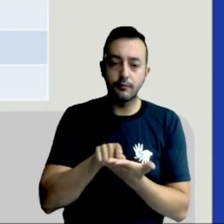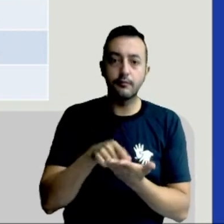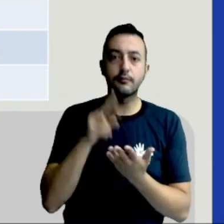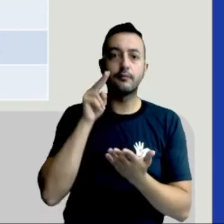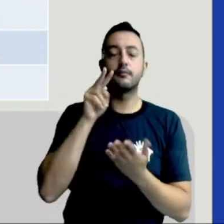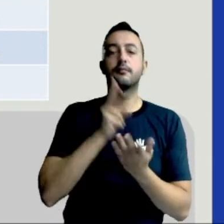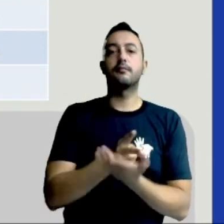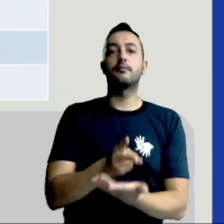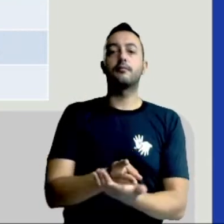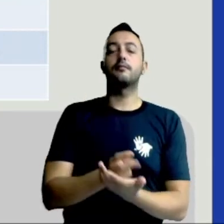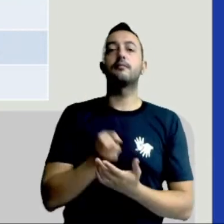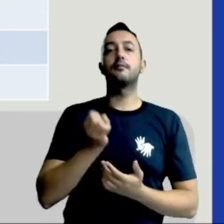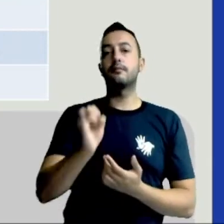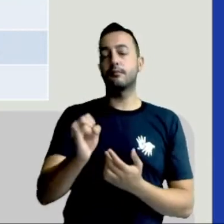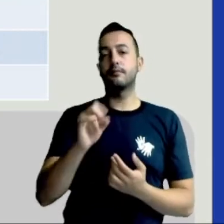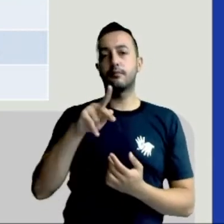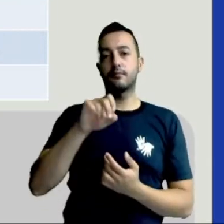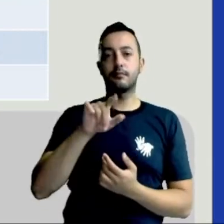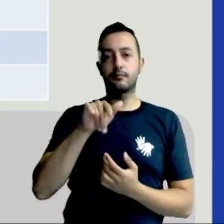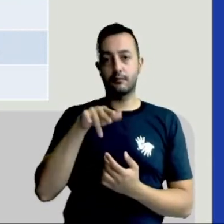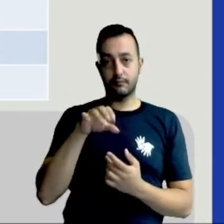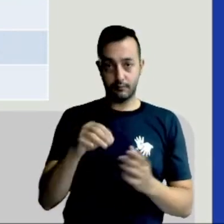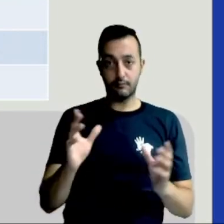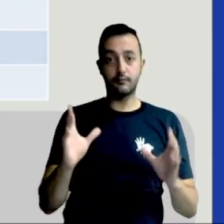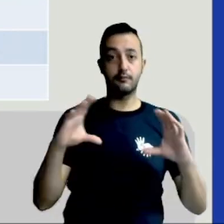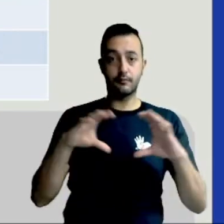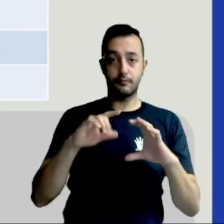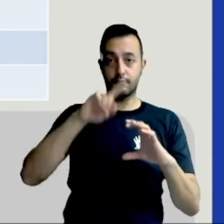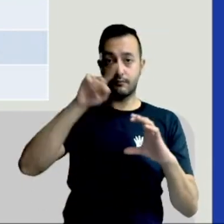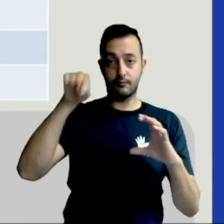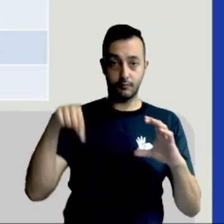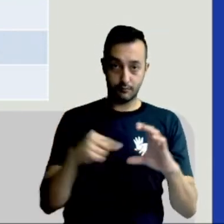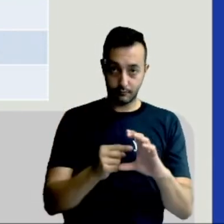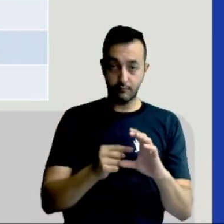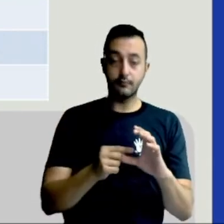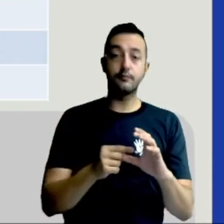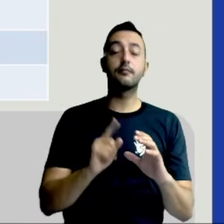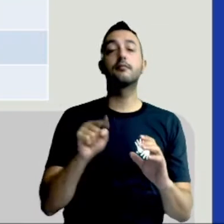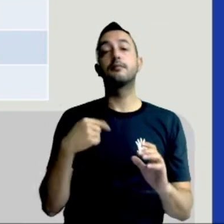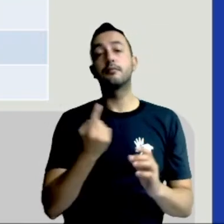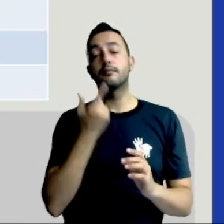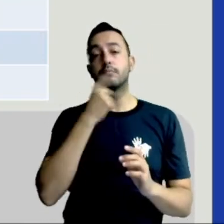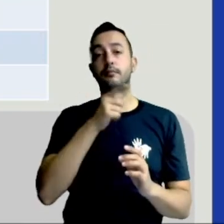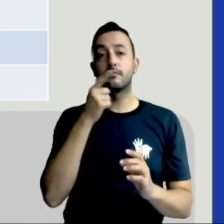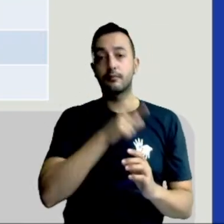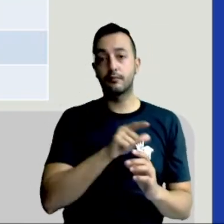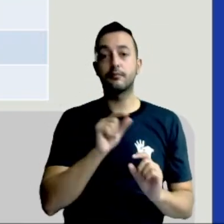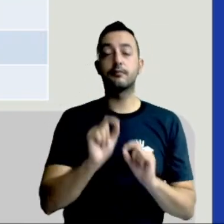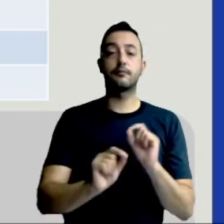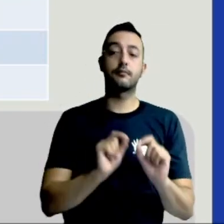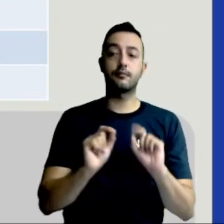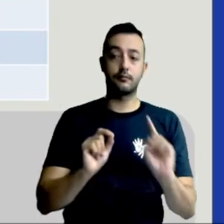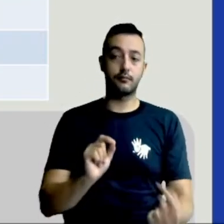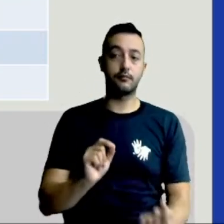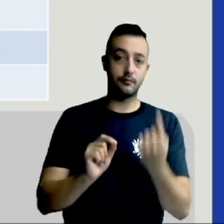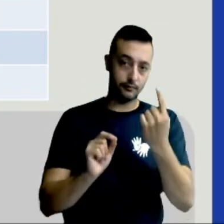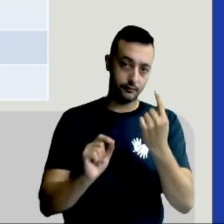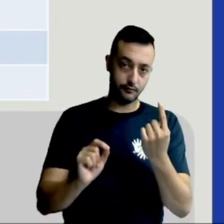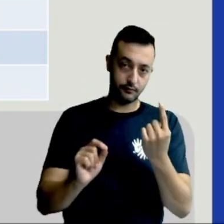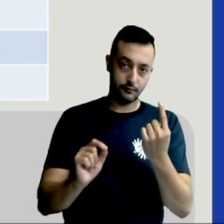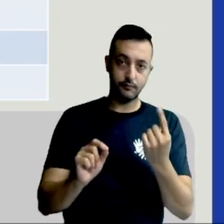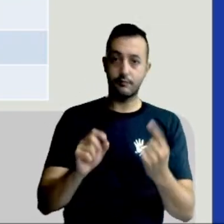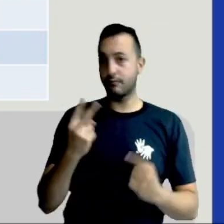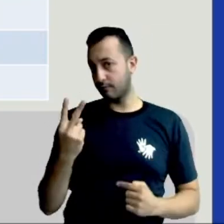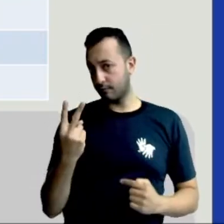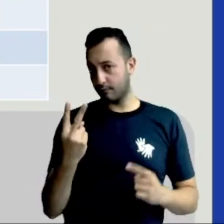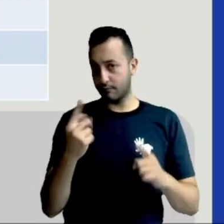Gente, se o polígono é uma região fechada, formada por segmentos de reta, a gente consegue formar com apenas um ou 2